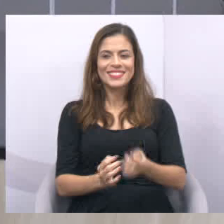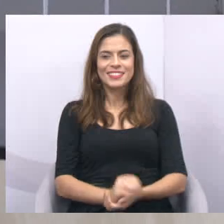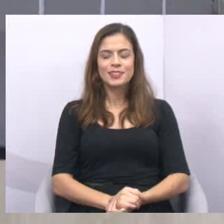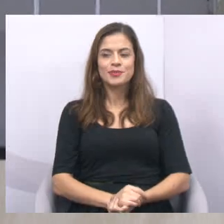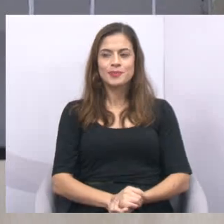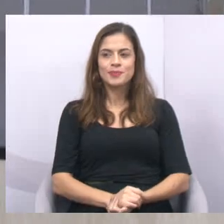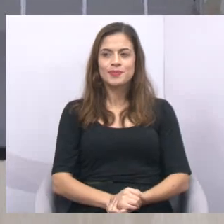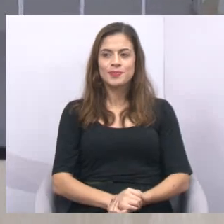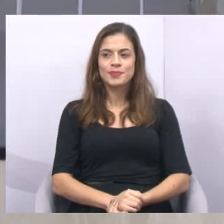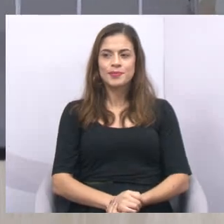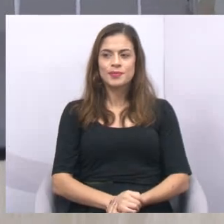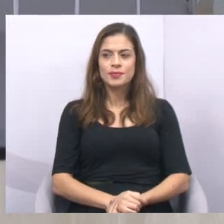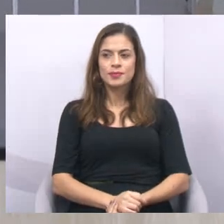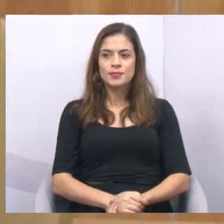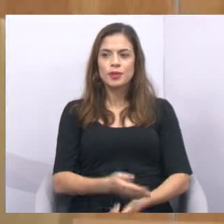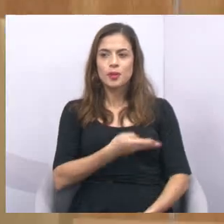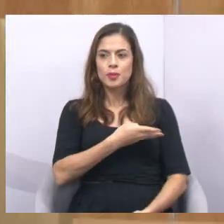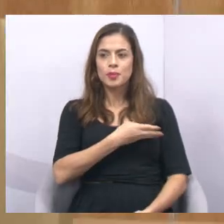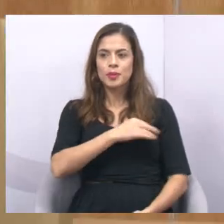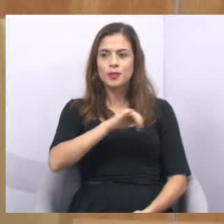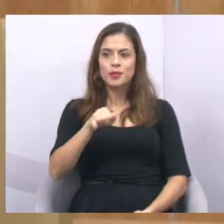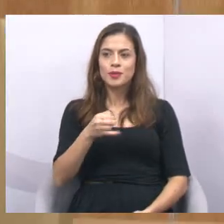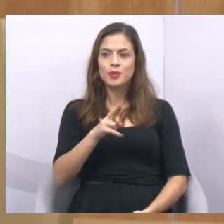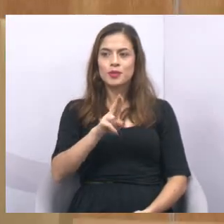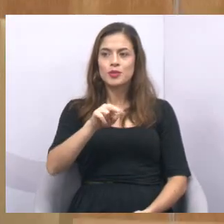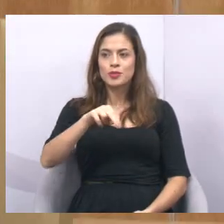Em nome do meu amigo Júnior,